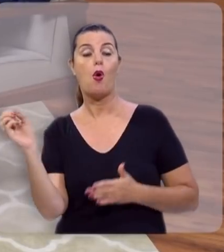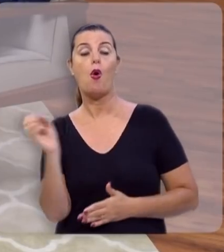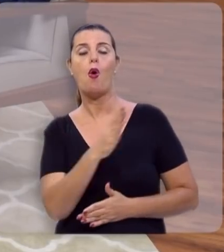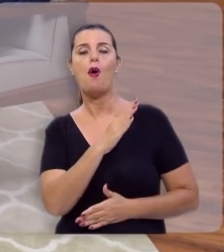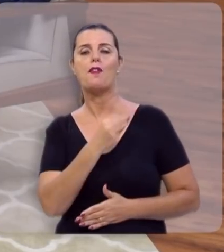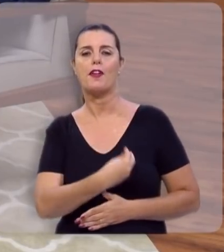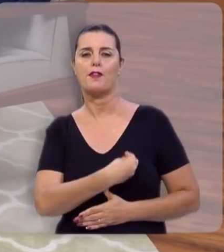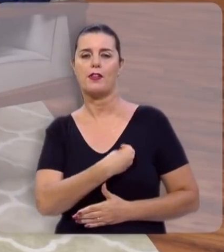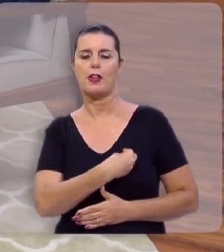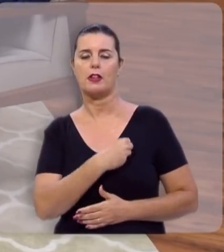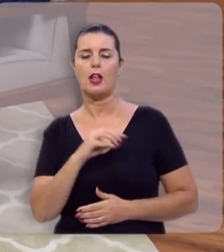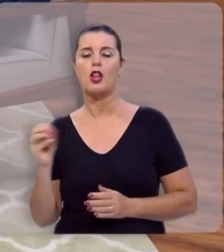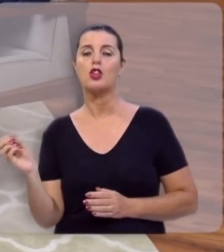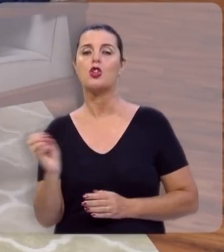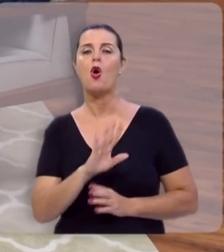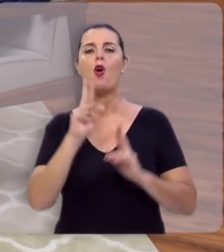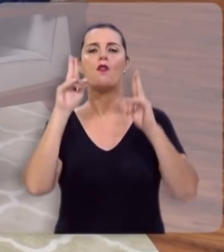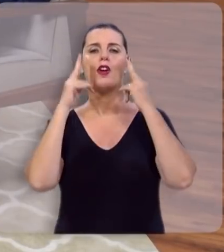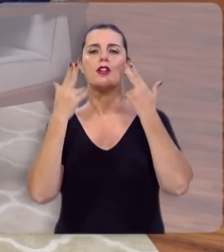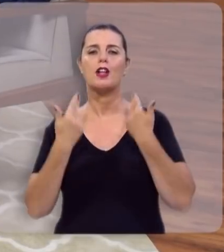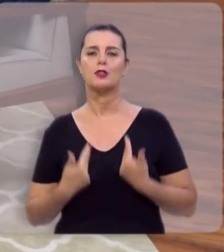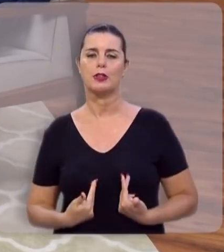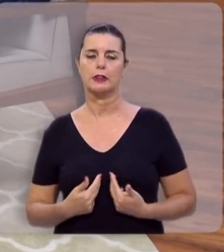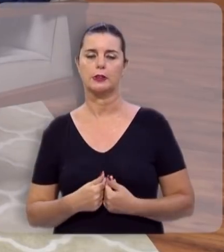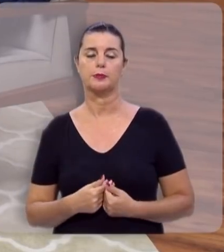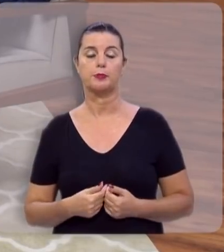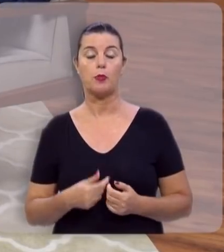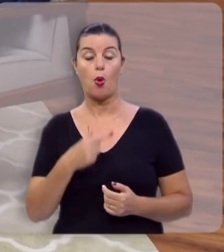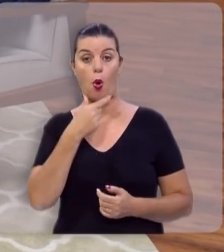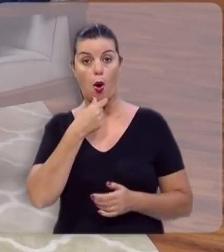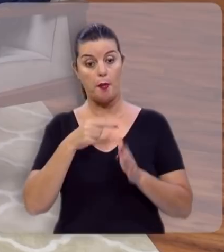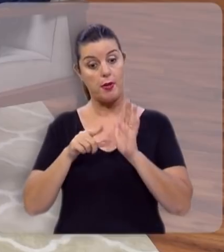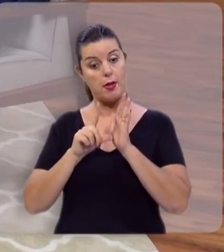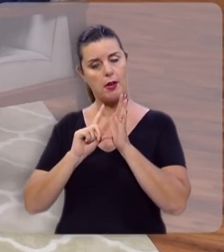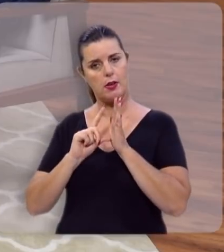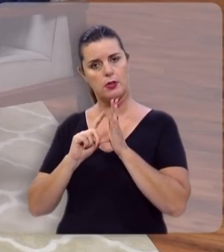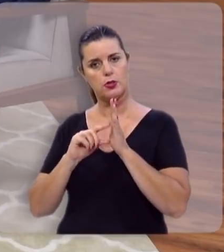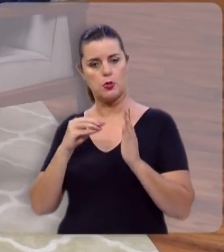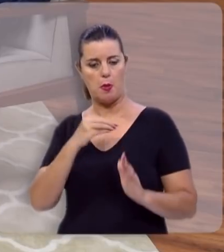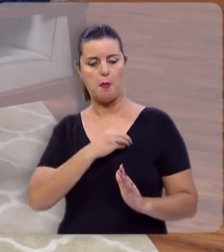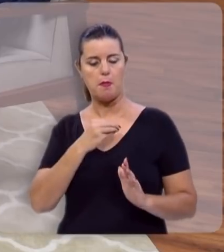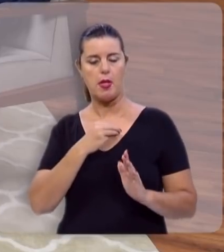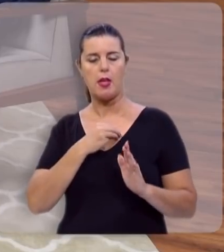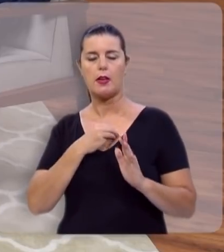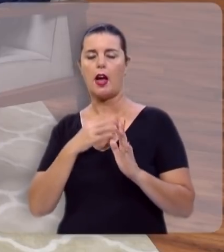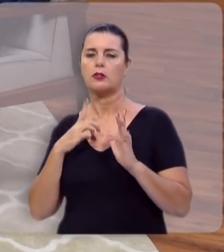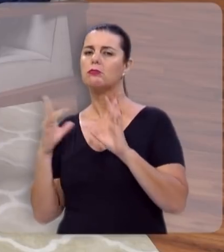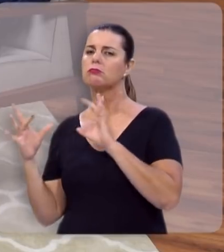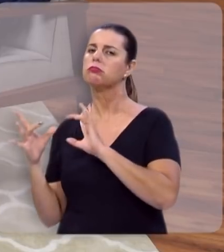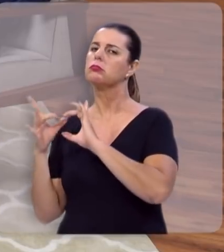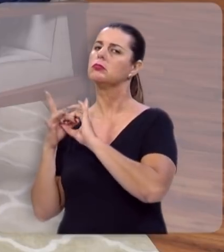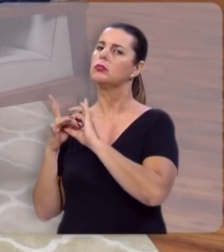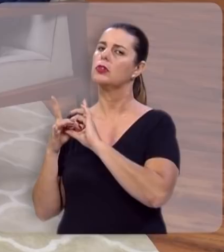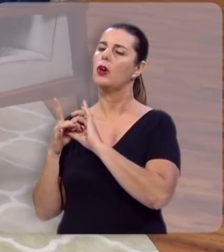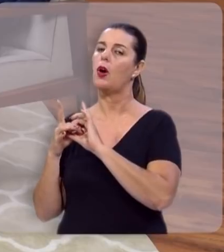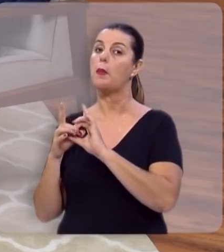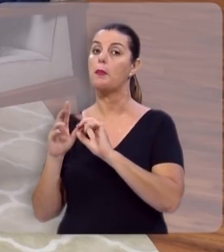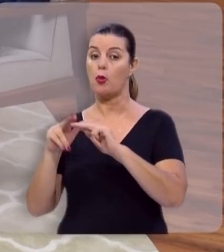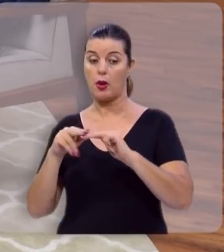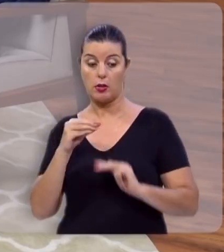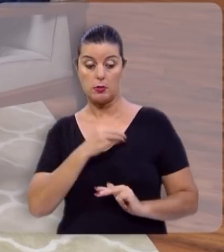vida, uma nova natureza. O homem, antes da queda, tinha comunhão com Deus. Por causa do pecado, o homem